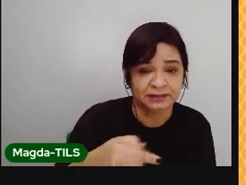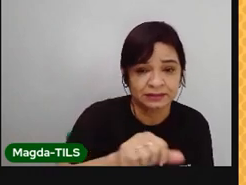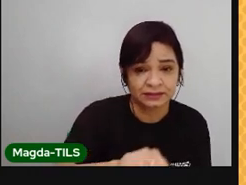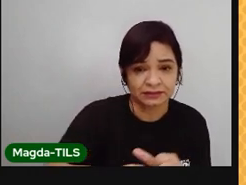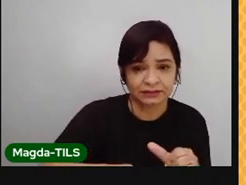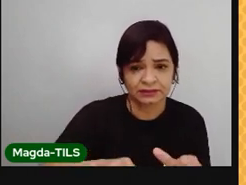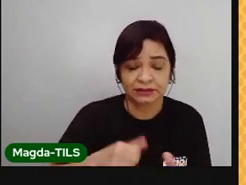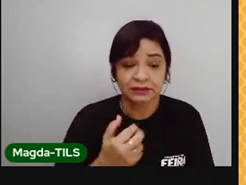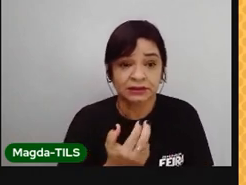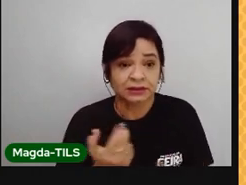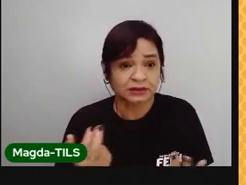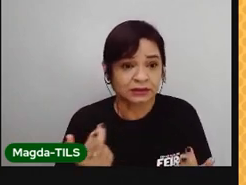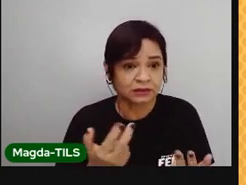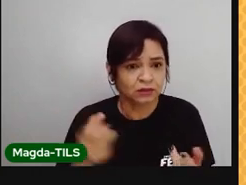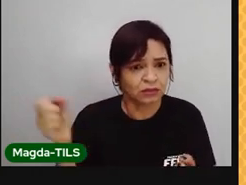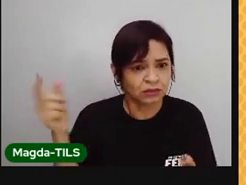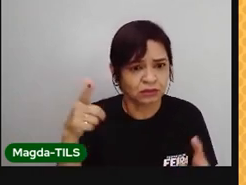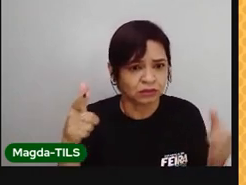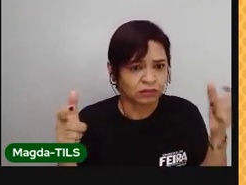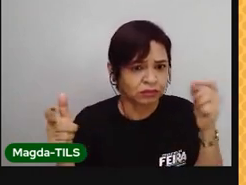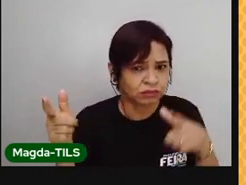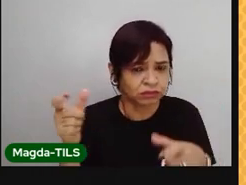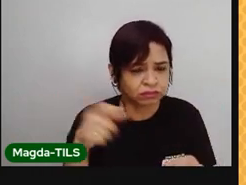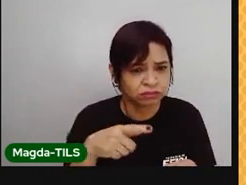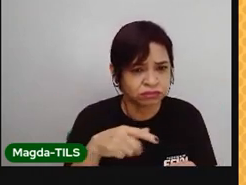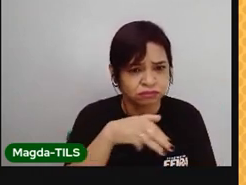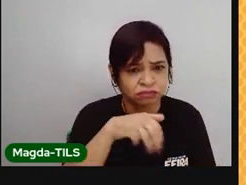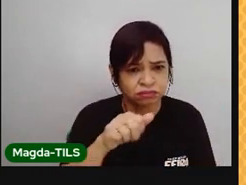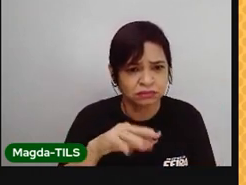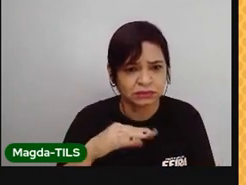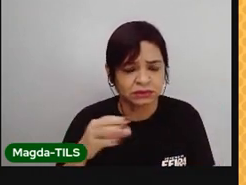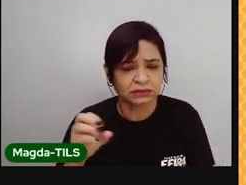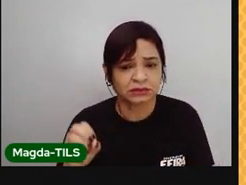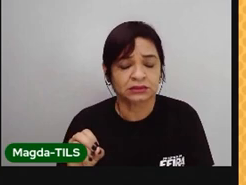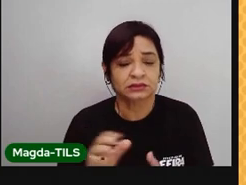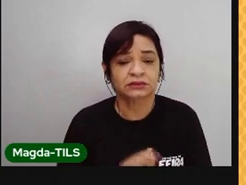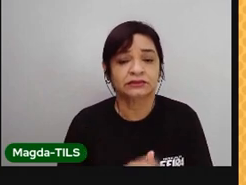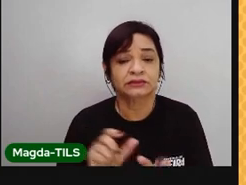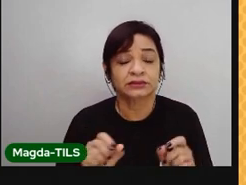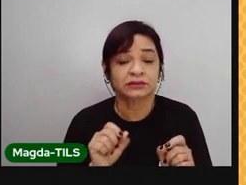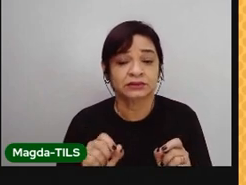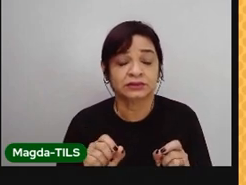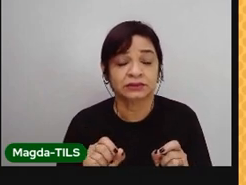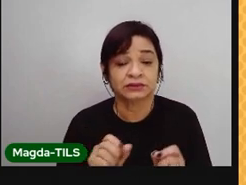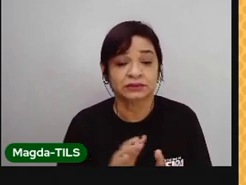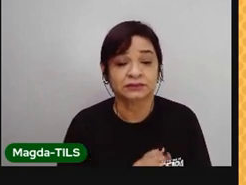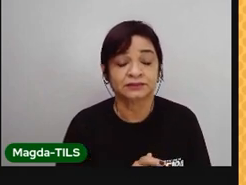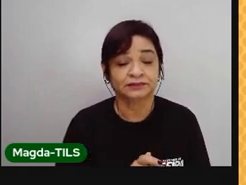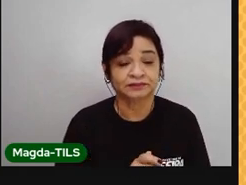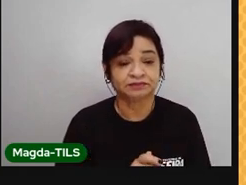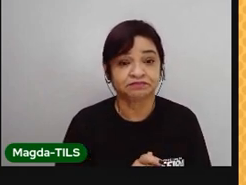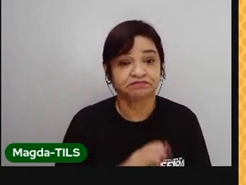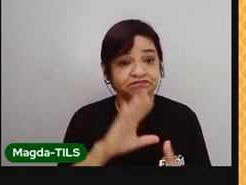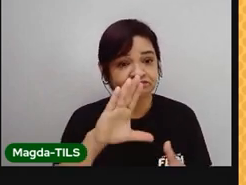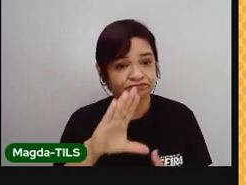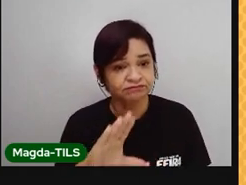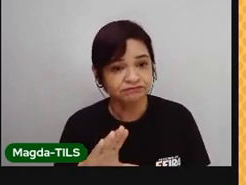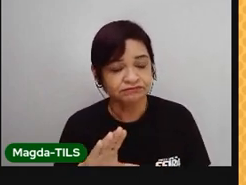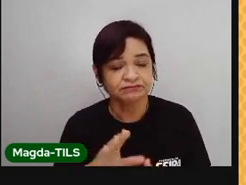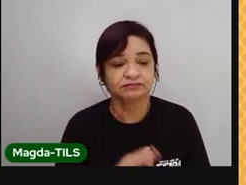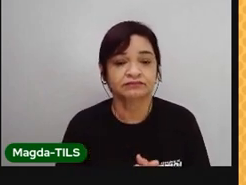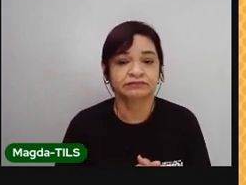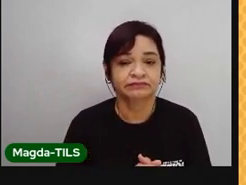nos dois hemisférios. Então, no mês de março, vai ser no hemisfério sul